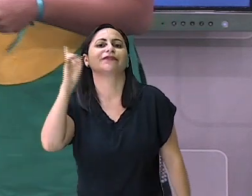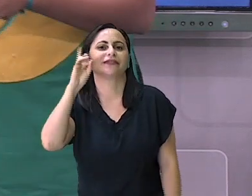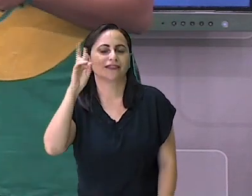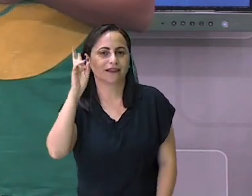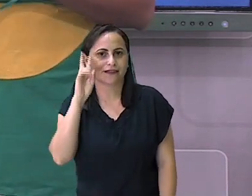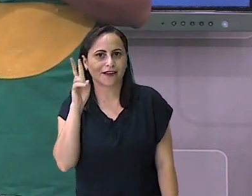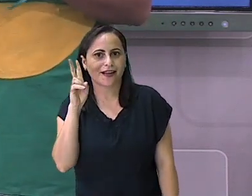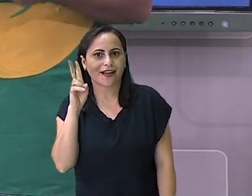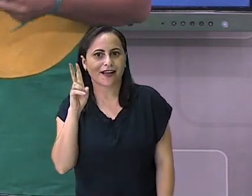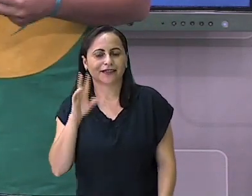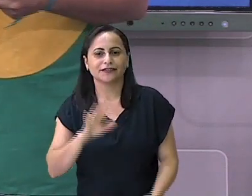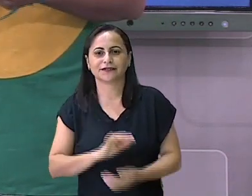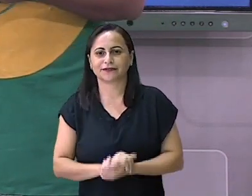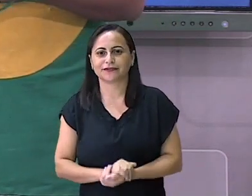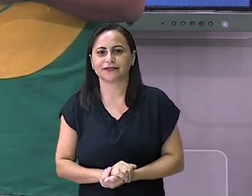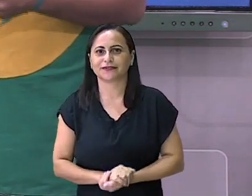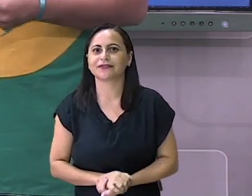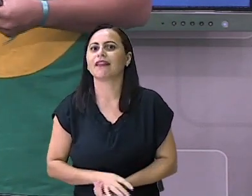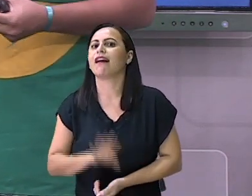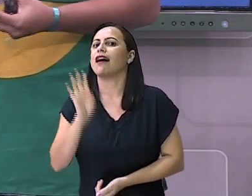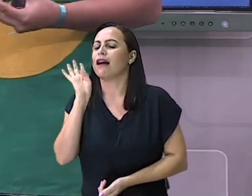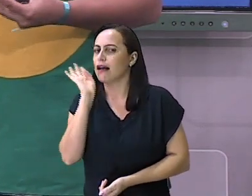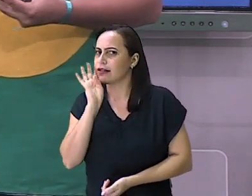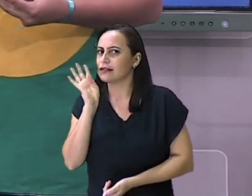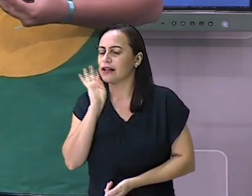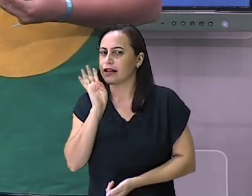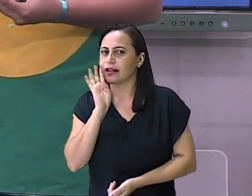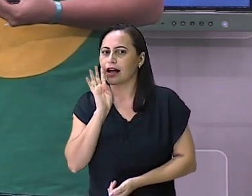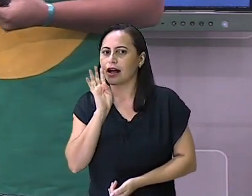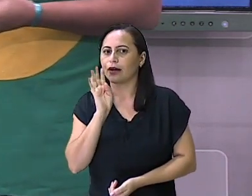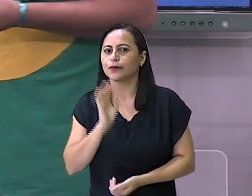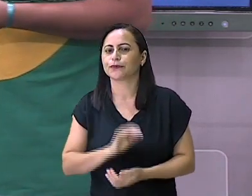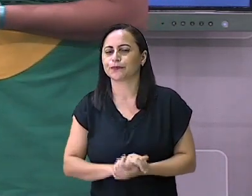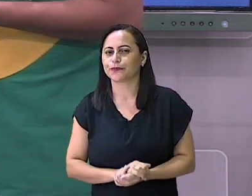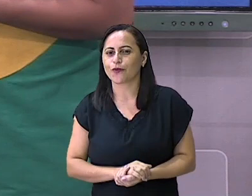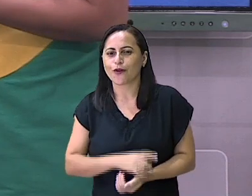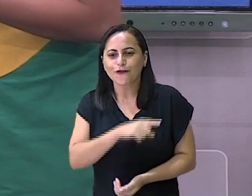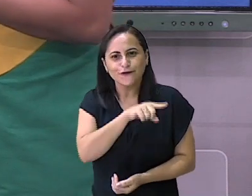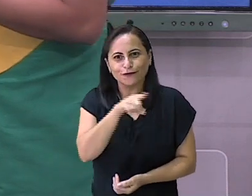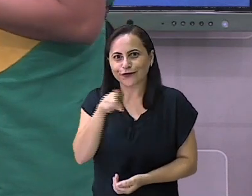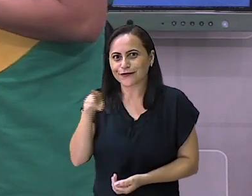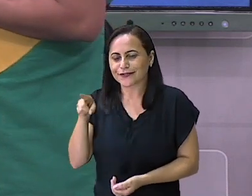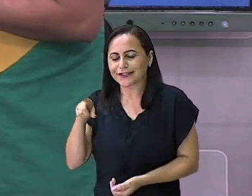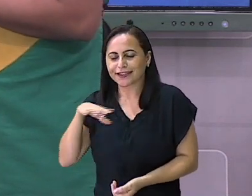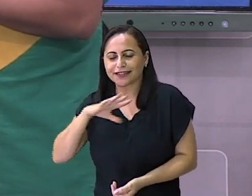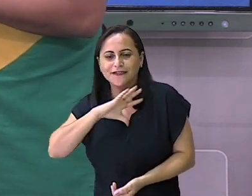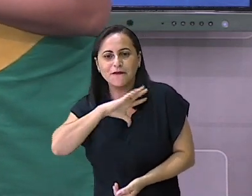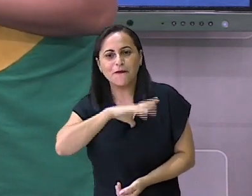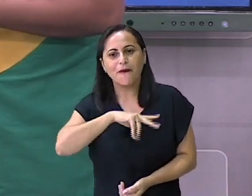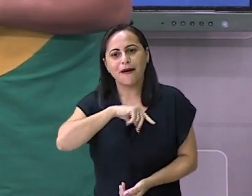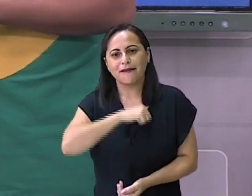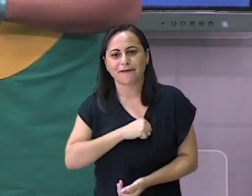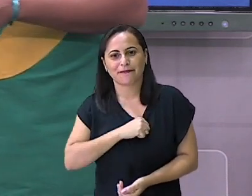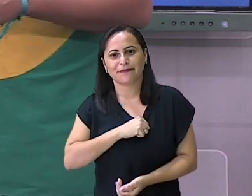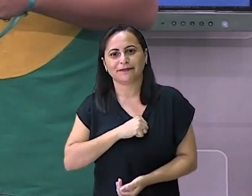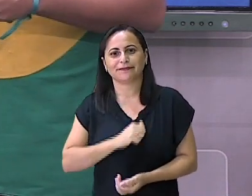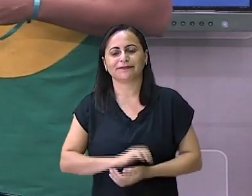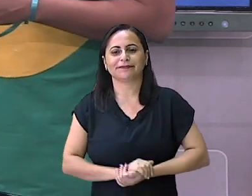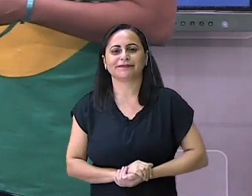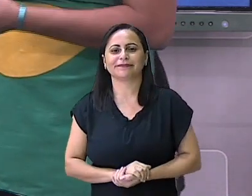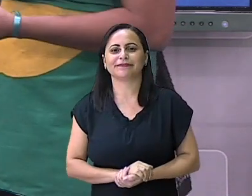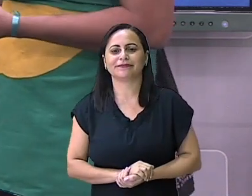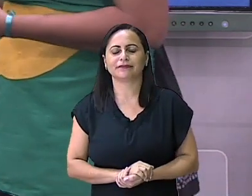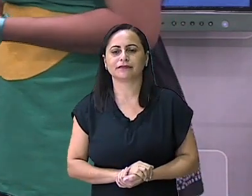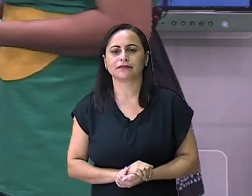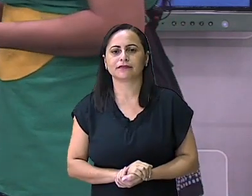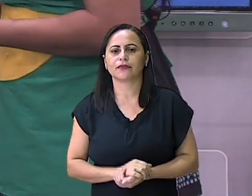Uma história muito legal que essa criançada vai gostar muito. Que legal!